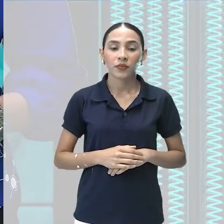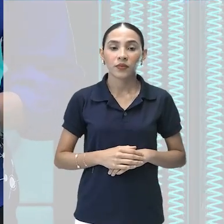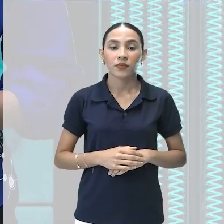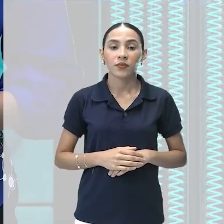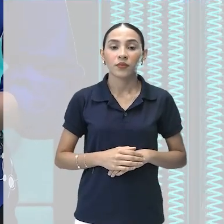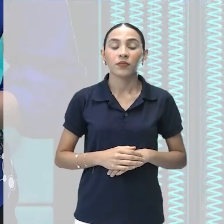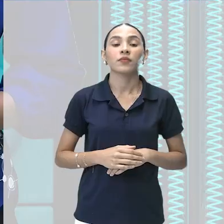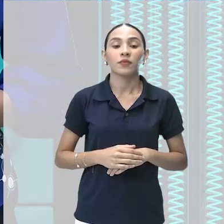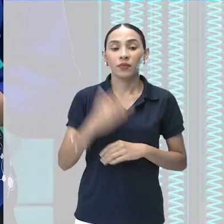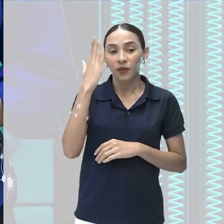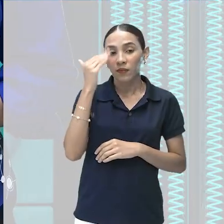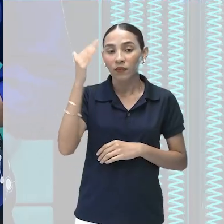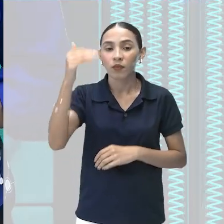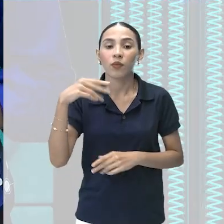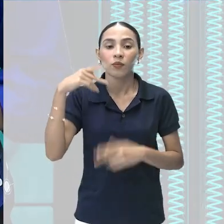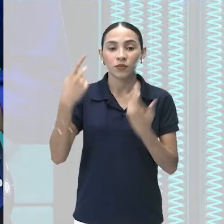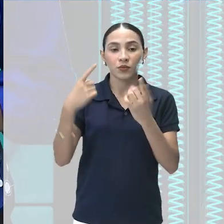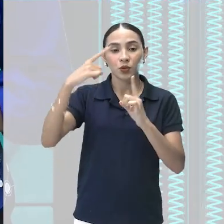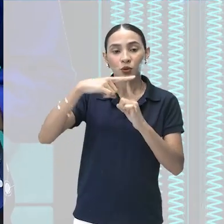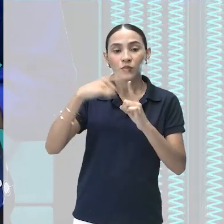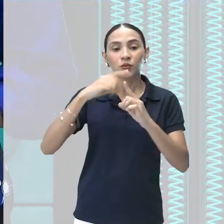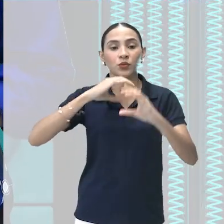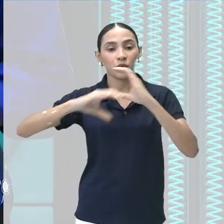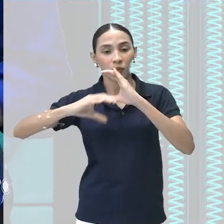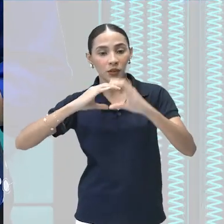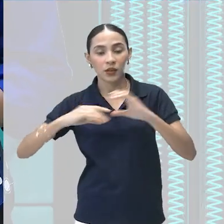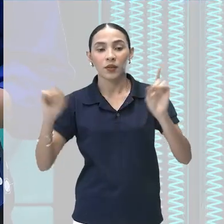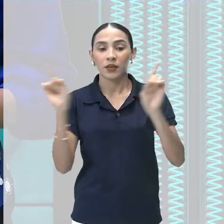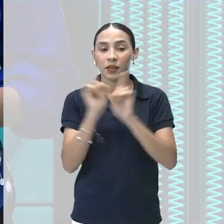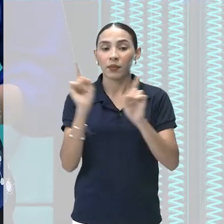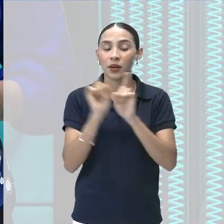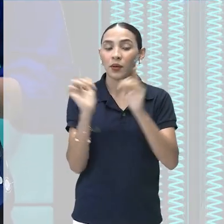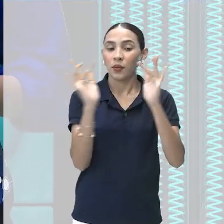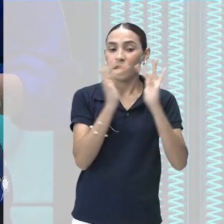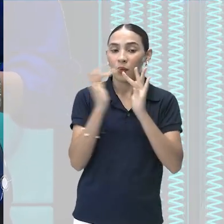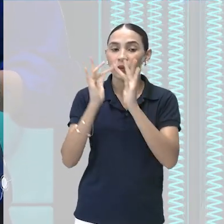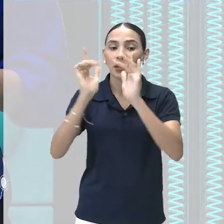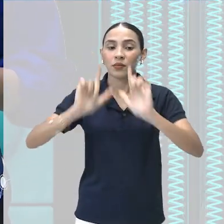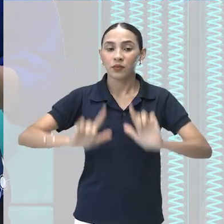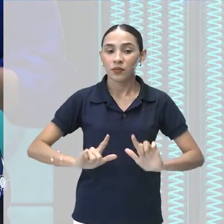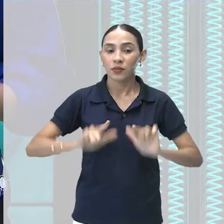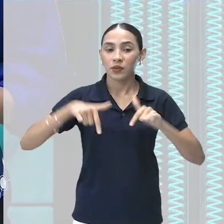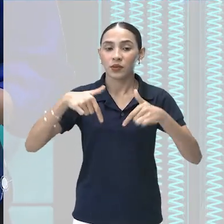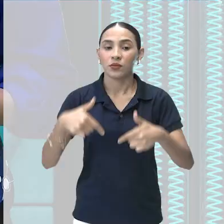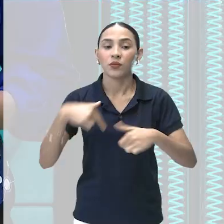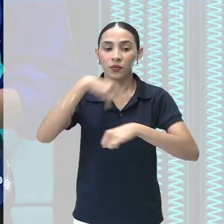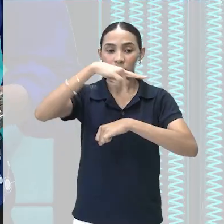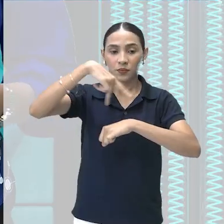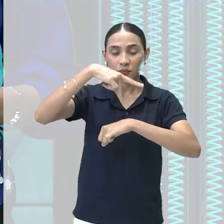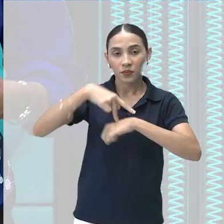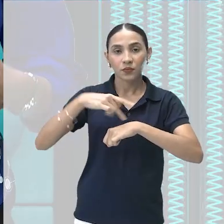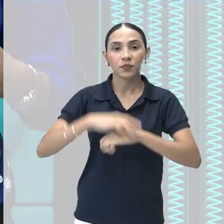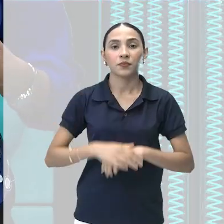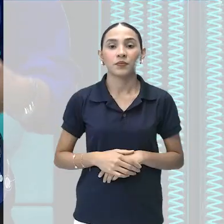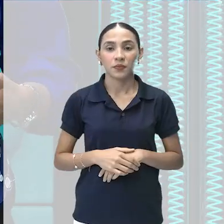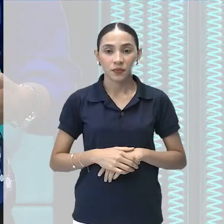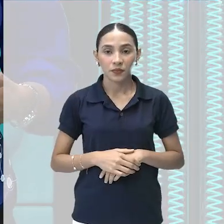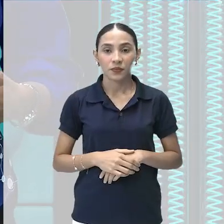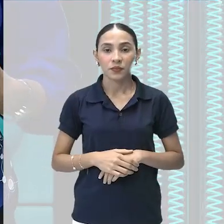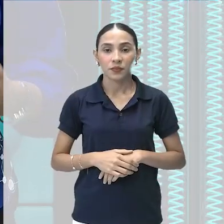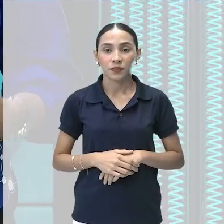da popularização dos meios de comunicação e do contato com manifestações de